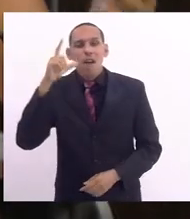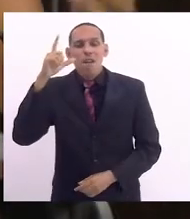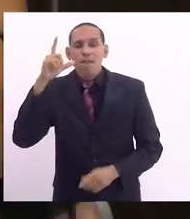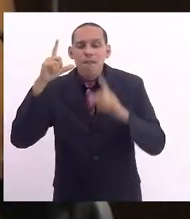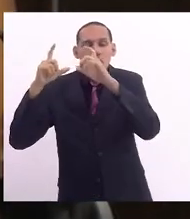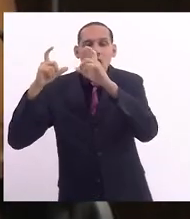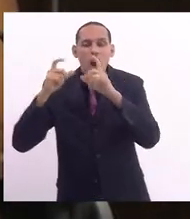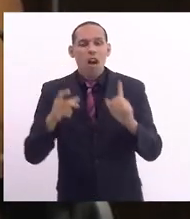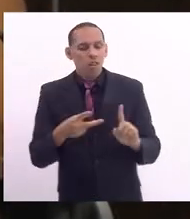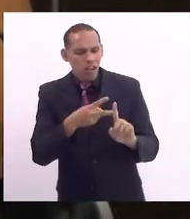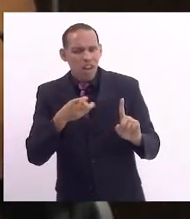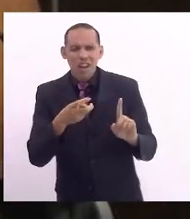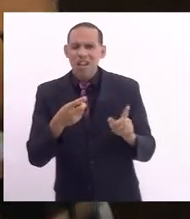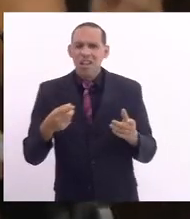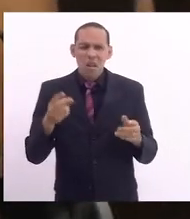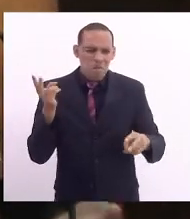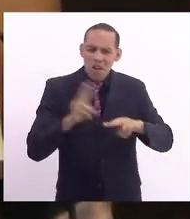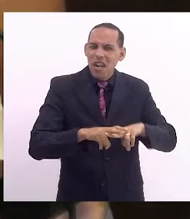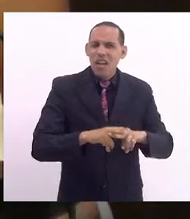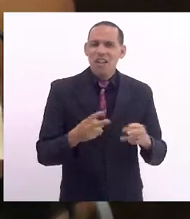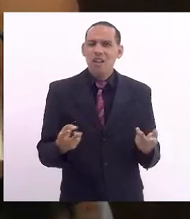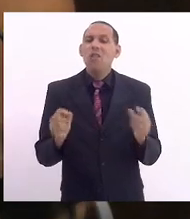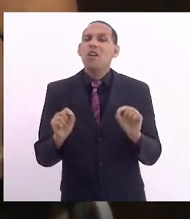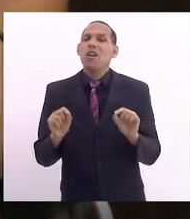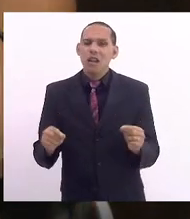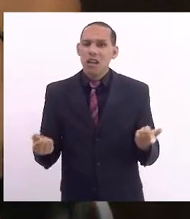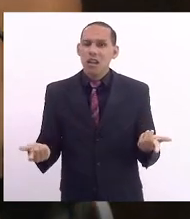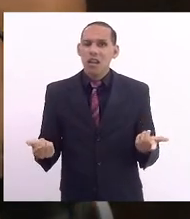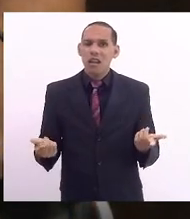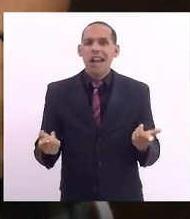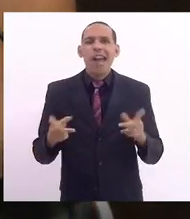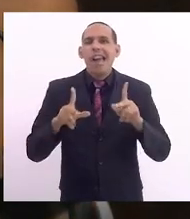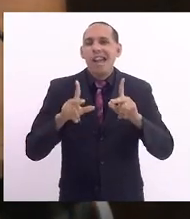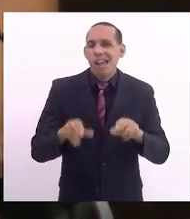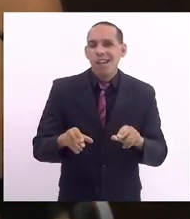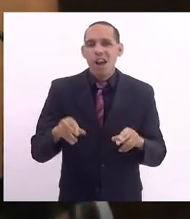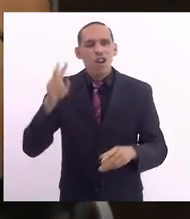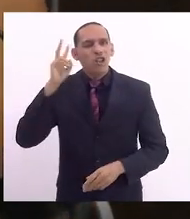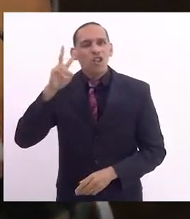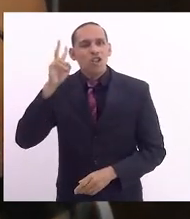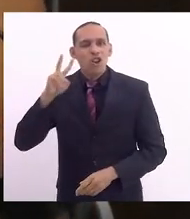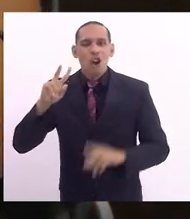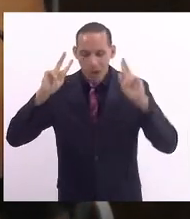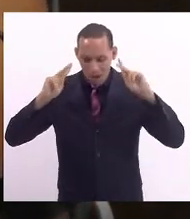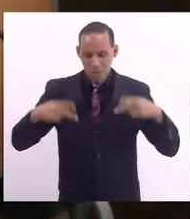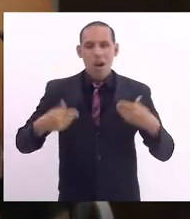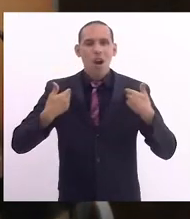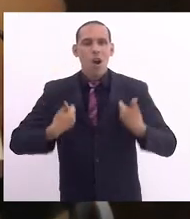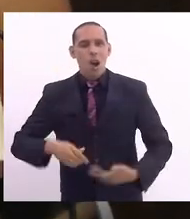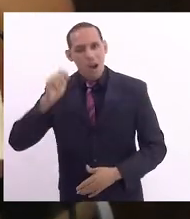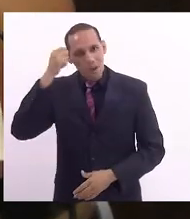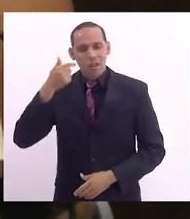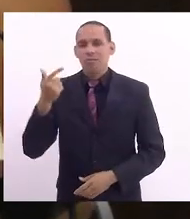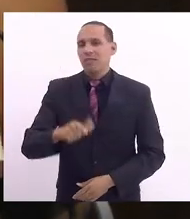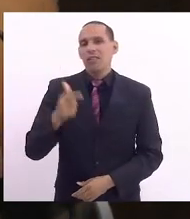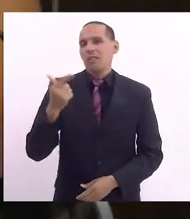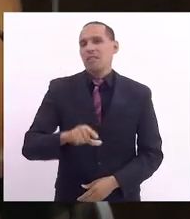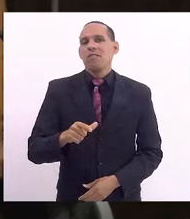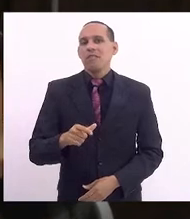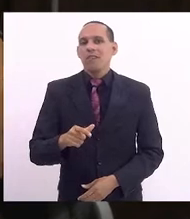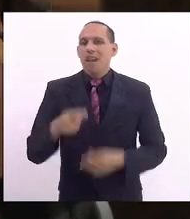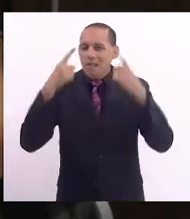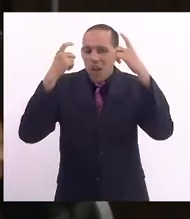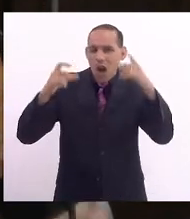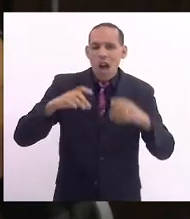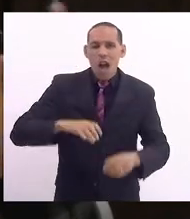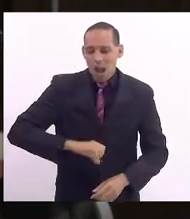prisão por reconhecimento fotográfico, senão a consolidação de uma histórica desumanização do corpo preto, que está expressa na violência